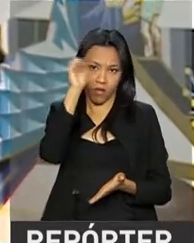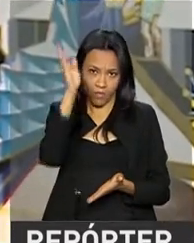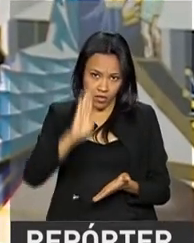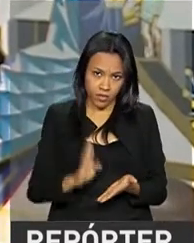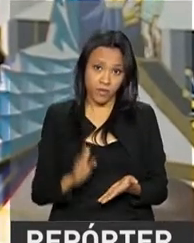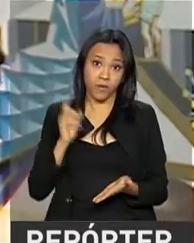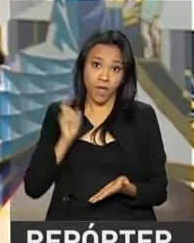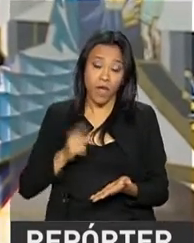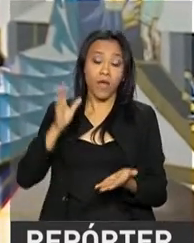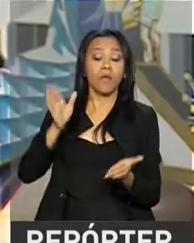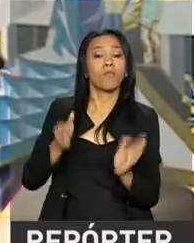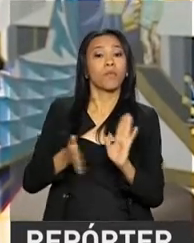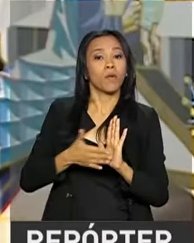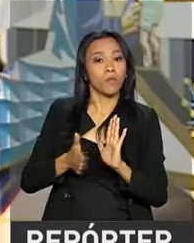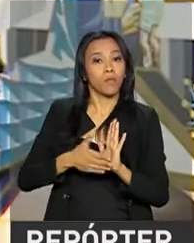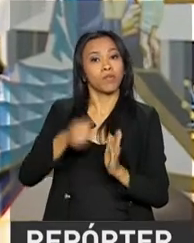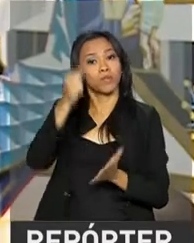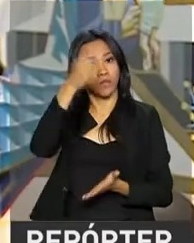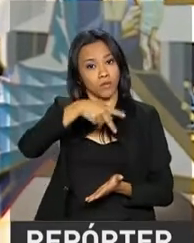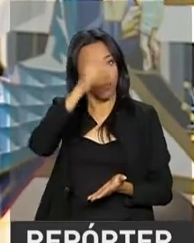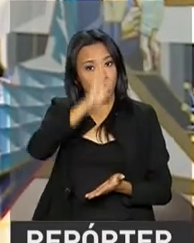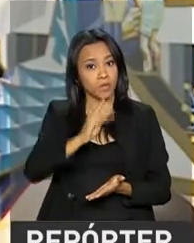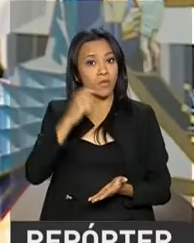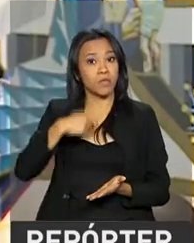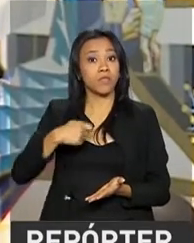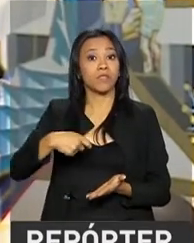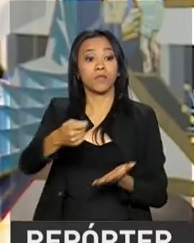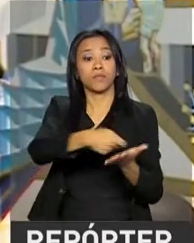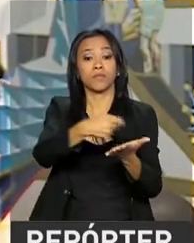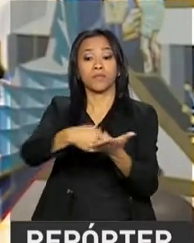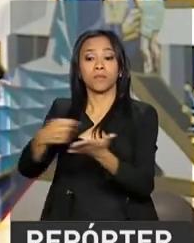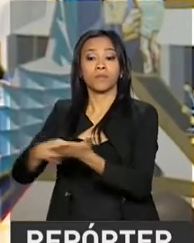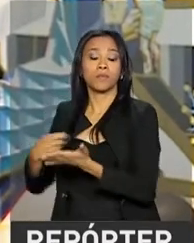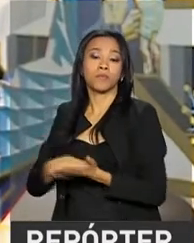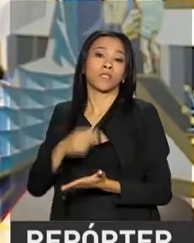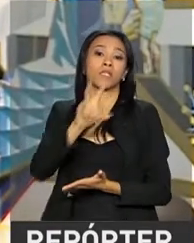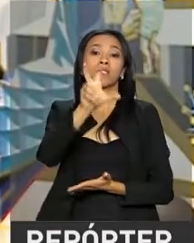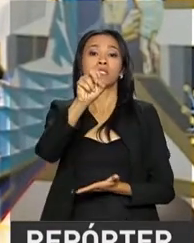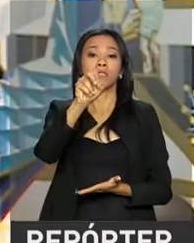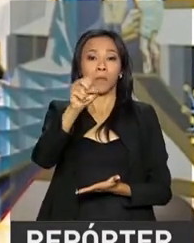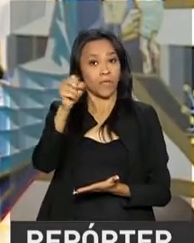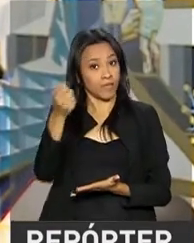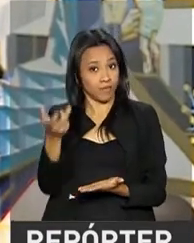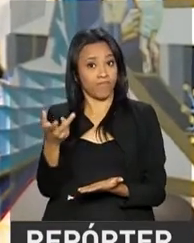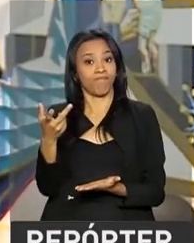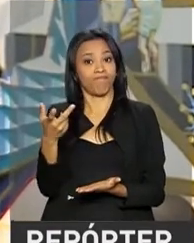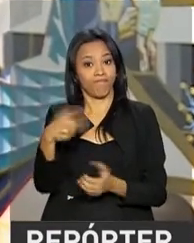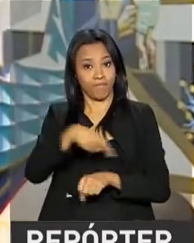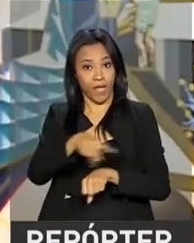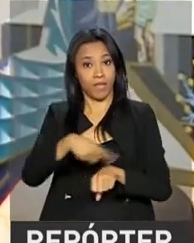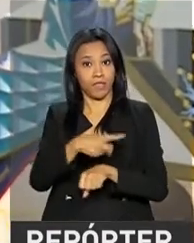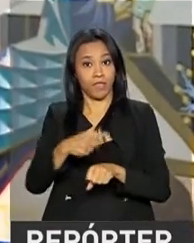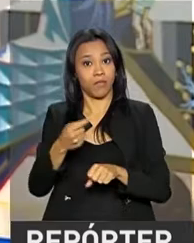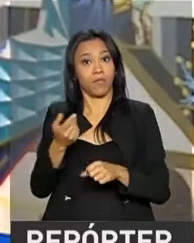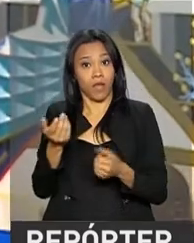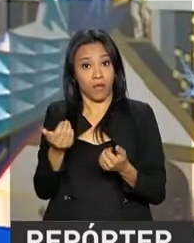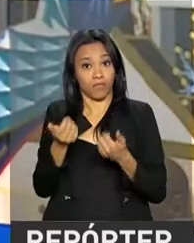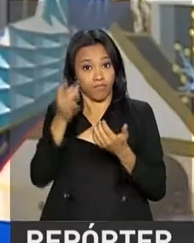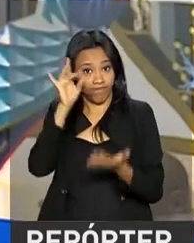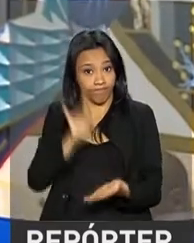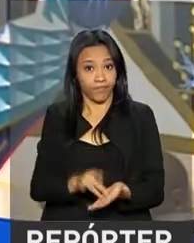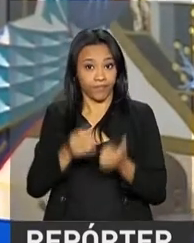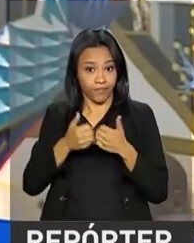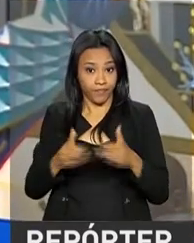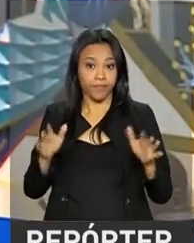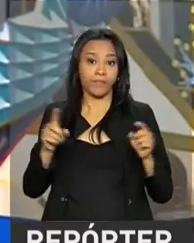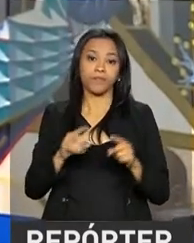proposto pelo brasil e que precisa da ratificação de pelo menos 50 países para entrar em vigor ele também mencionou a questões de